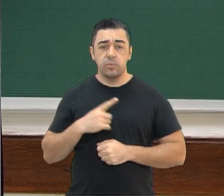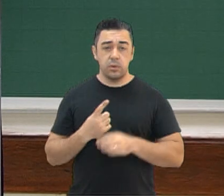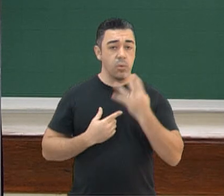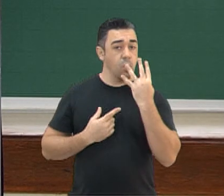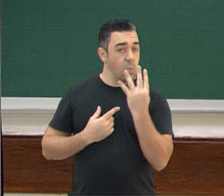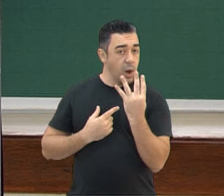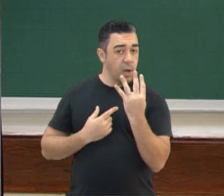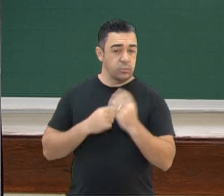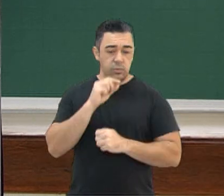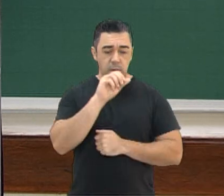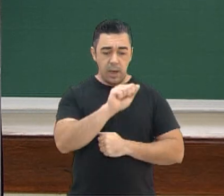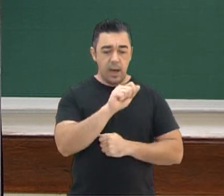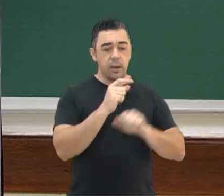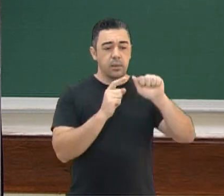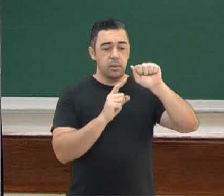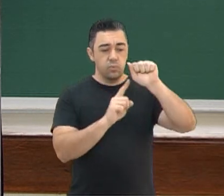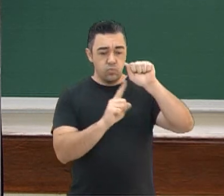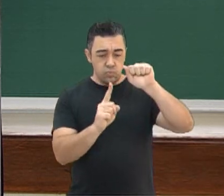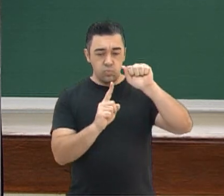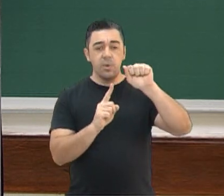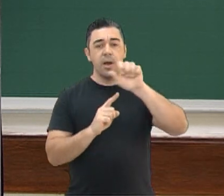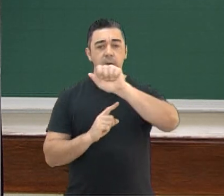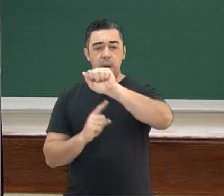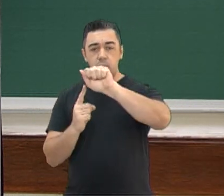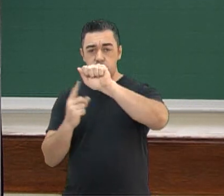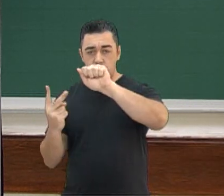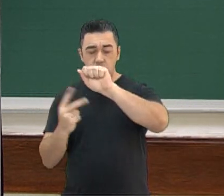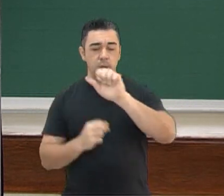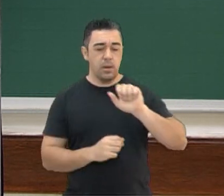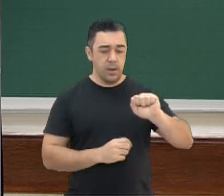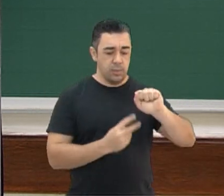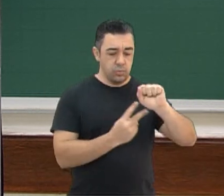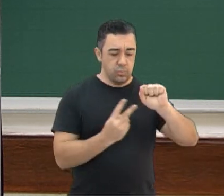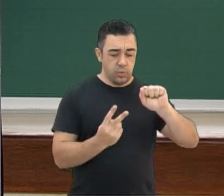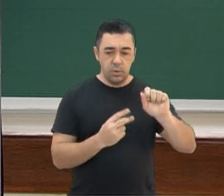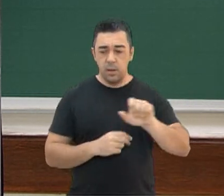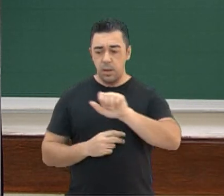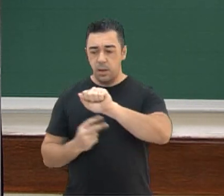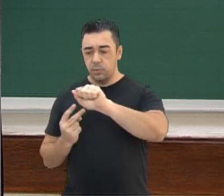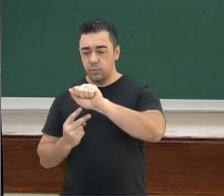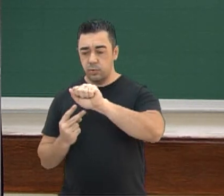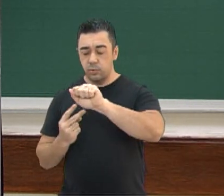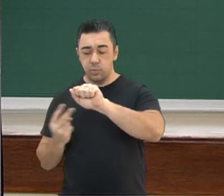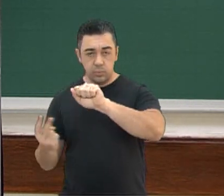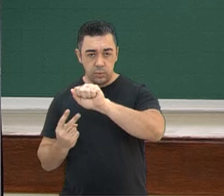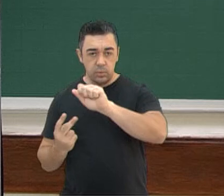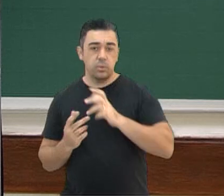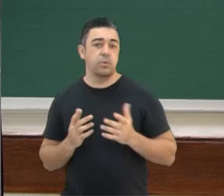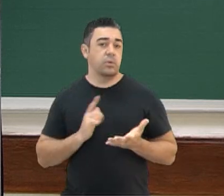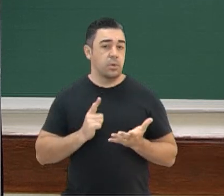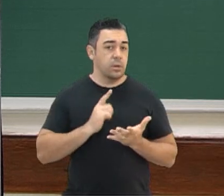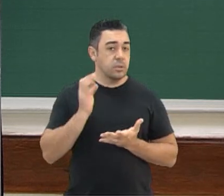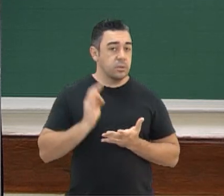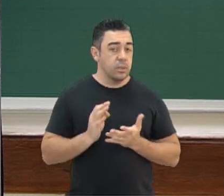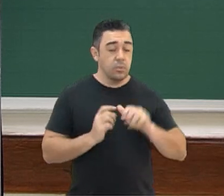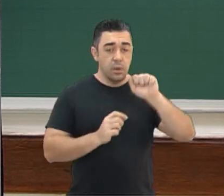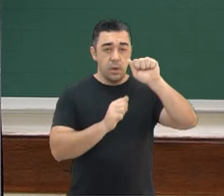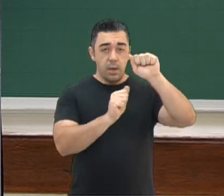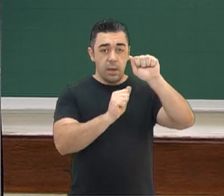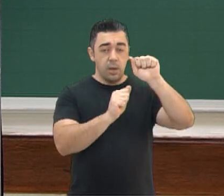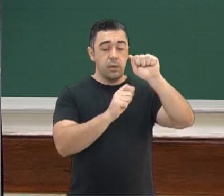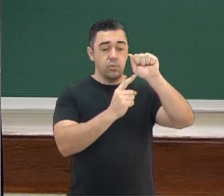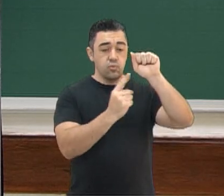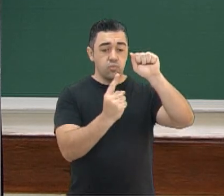Tenho 4. O A11, o A12, o A21 e o A22, como a professora falou, que o A11 está na